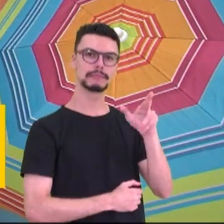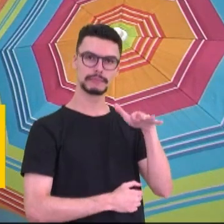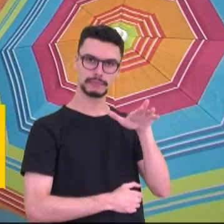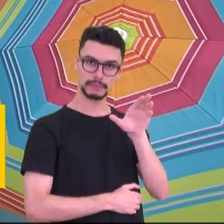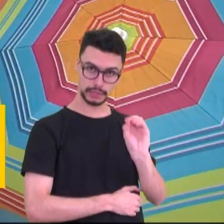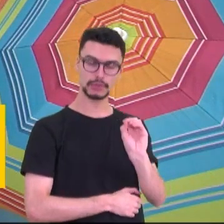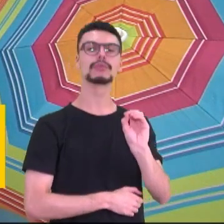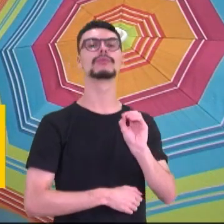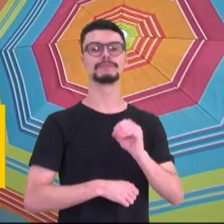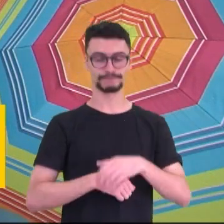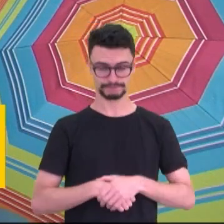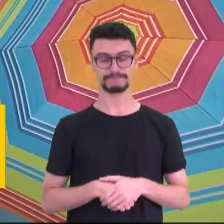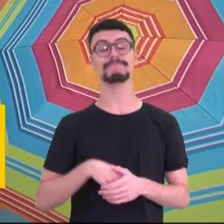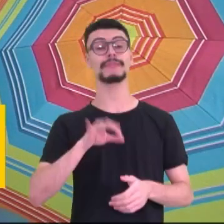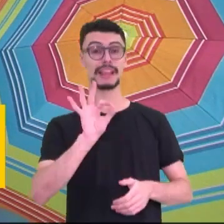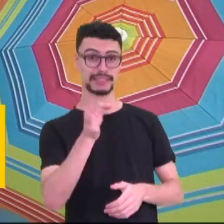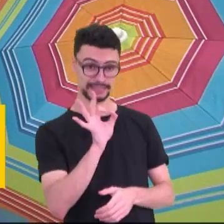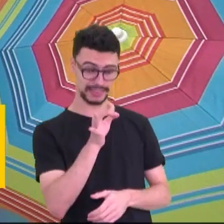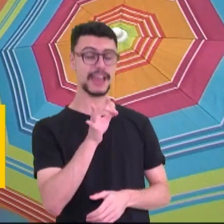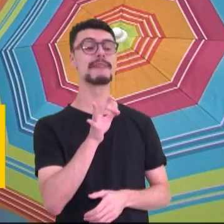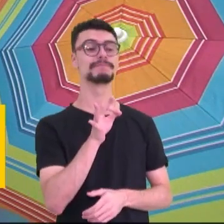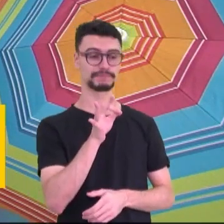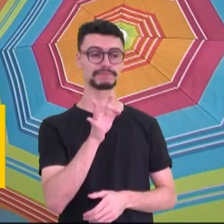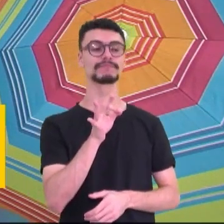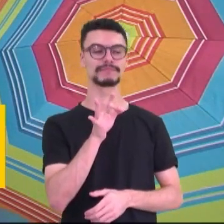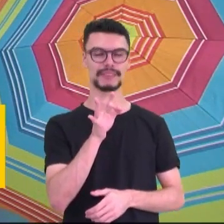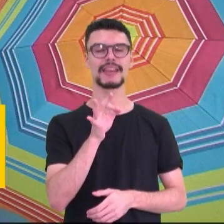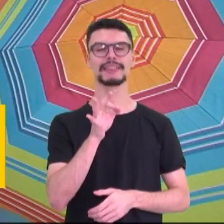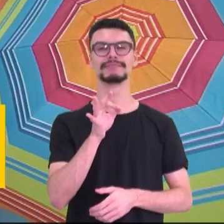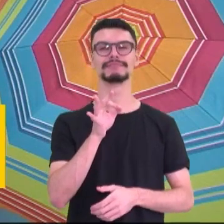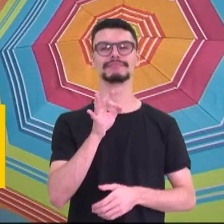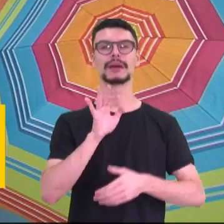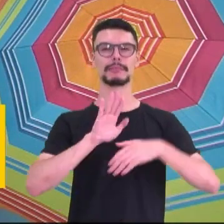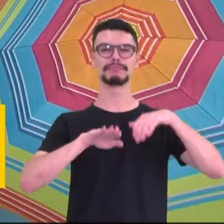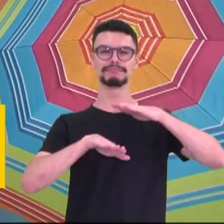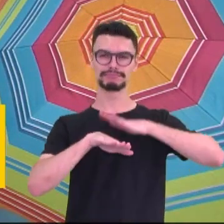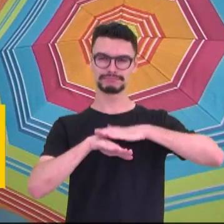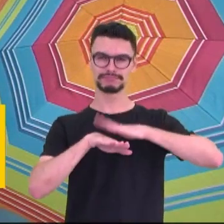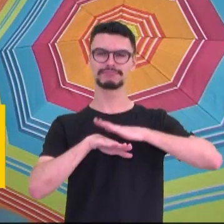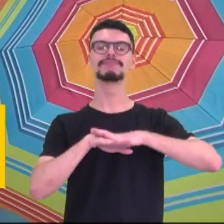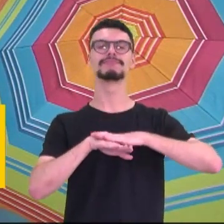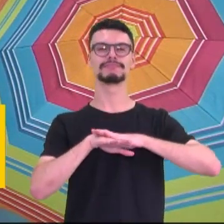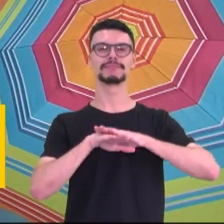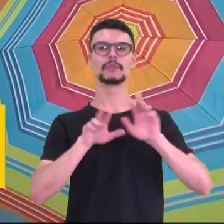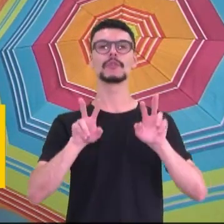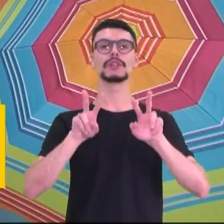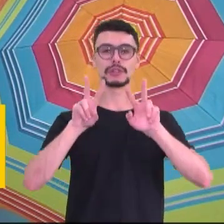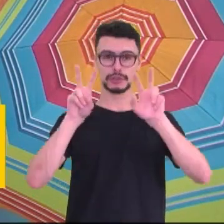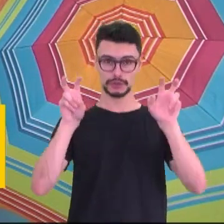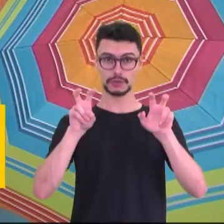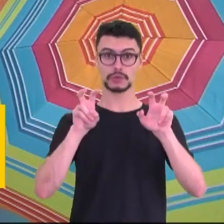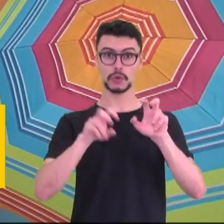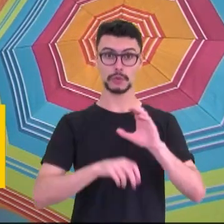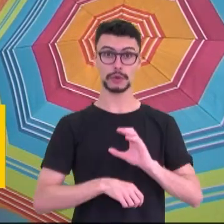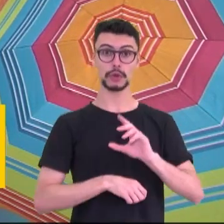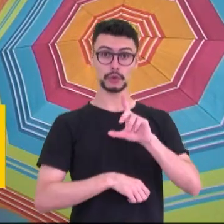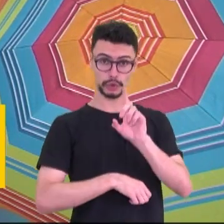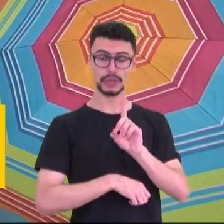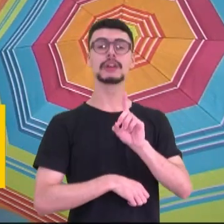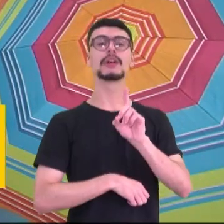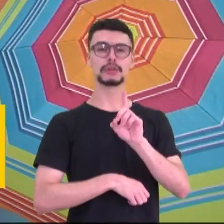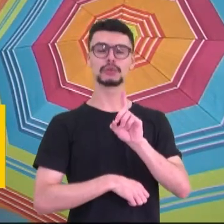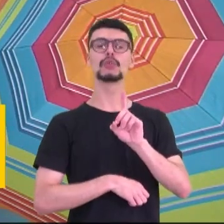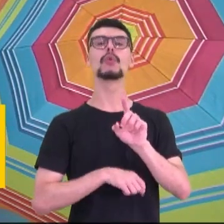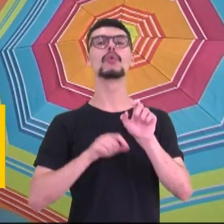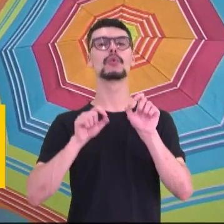É isso, Rafa. Até mesmo na matéria que eu produzi, a fala do coordenador do Projeto Verão era a